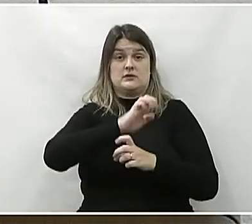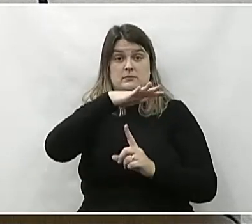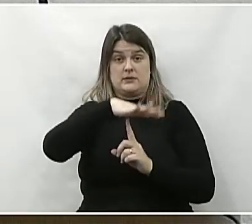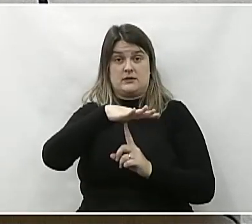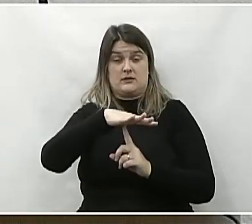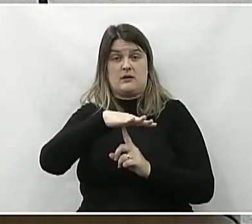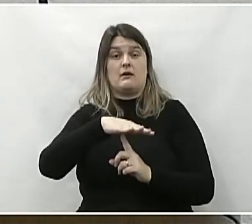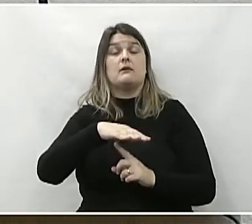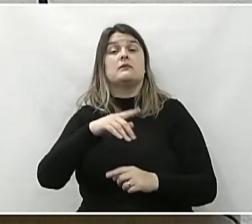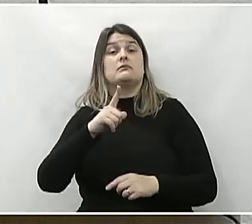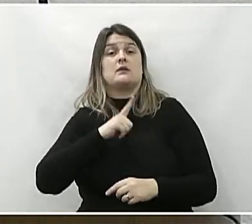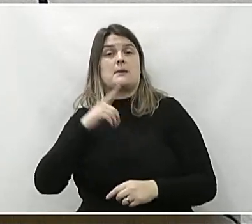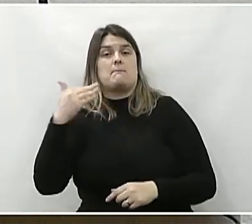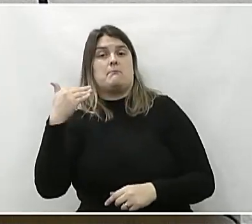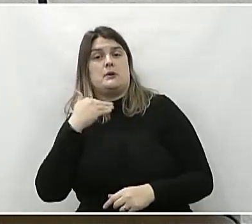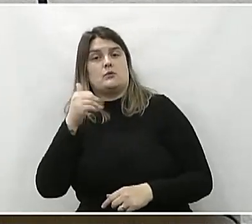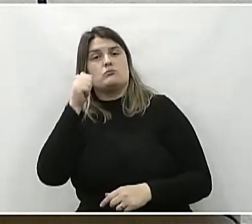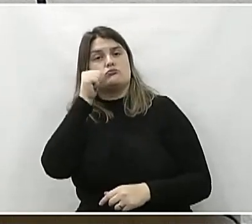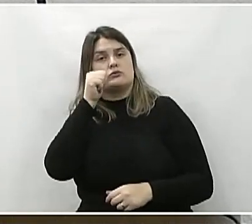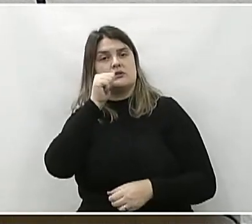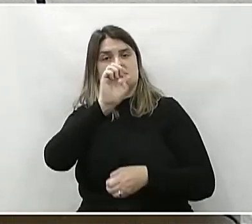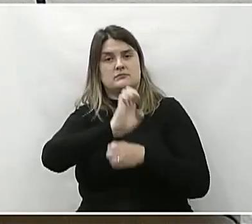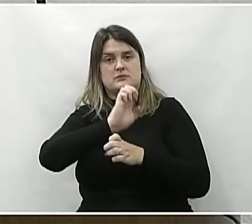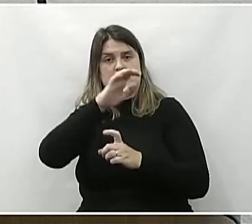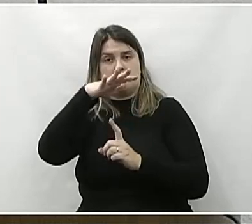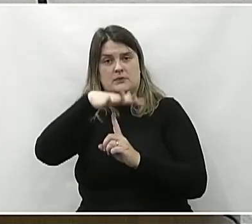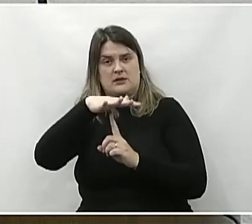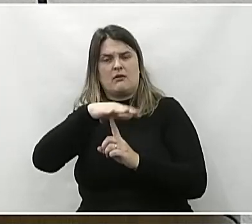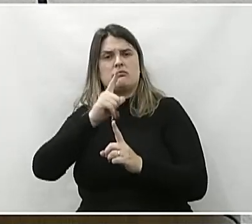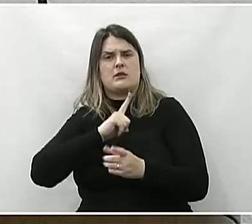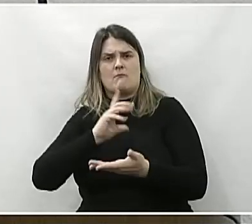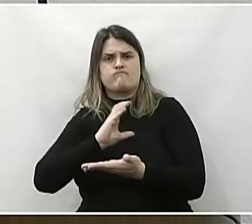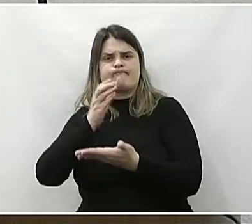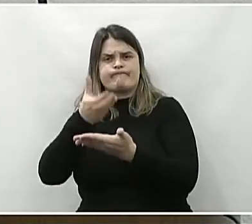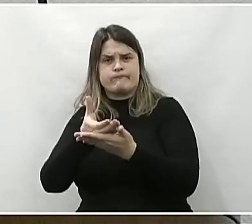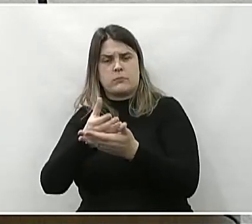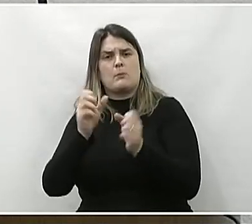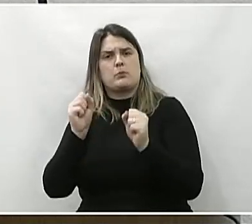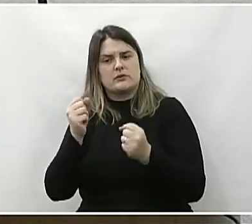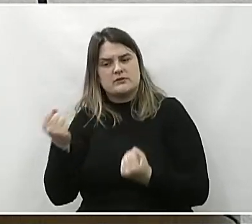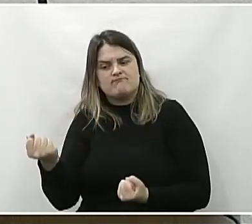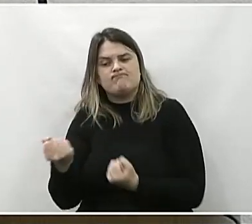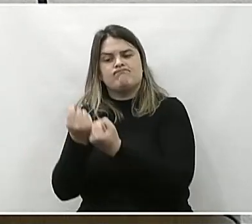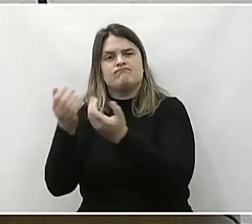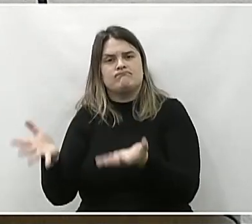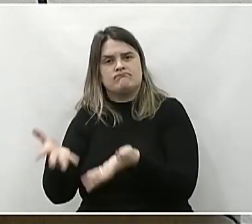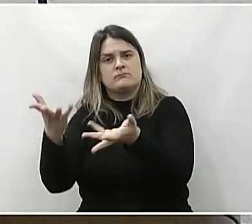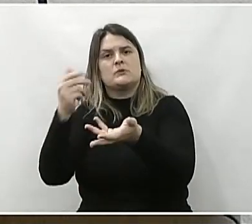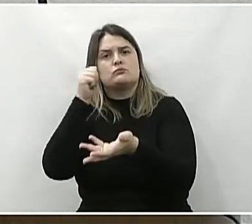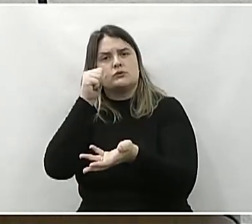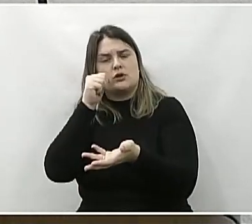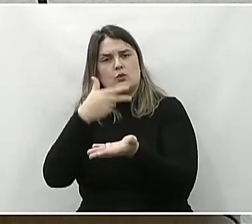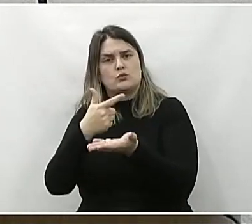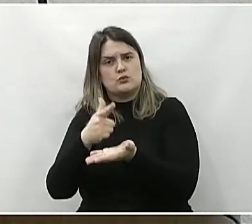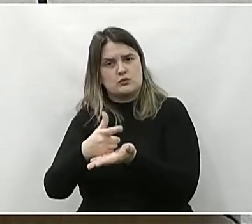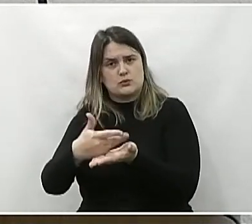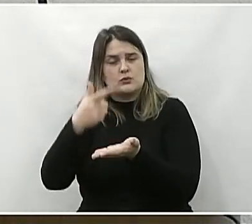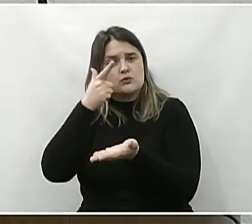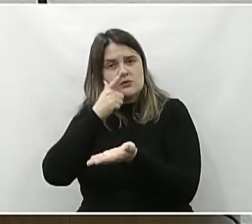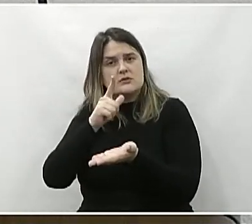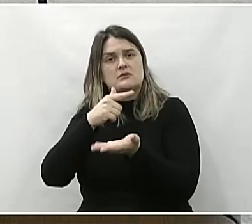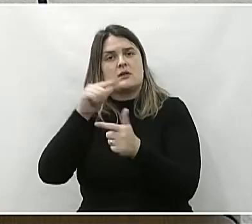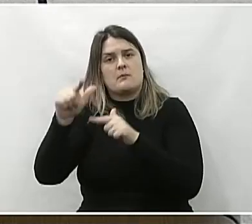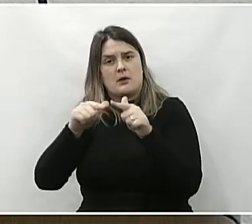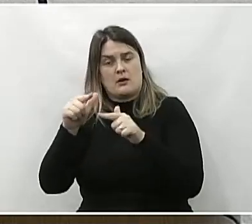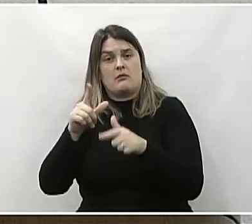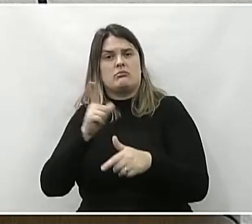do banco da mulher Paranaense tem esse crédito e possibilita dar força para essa mulher poder caminhar para que essa